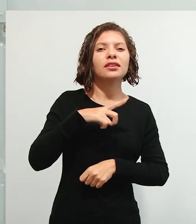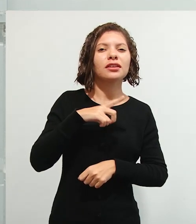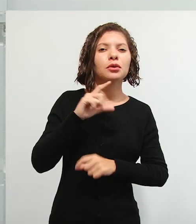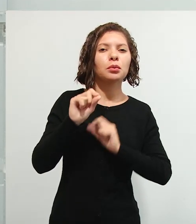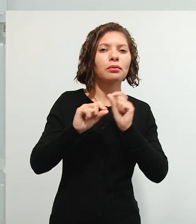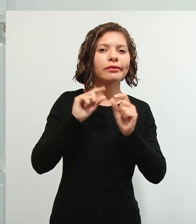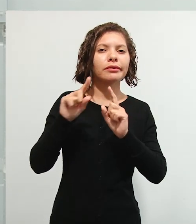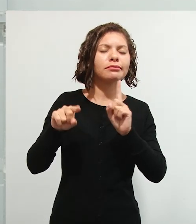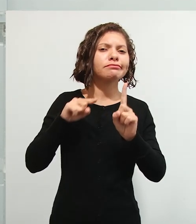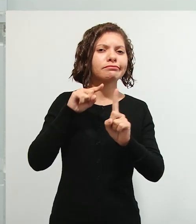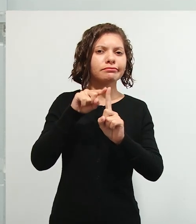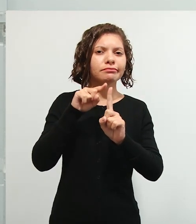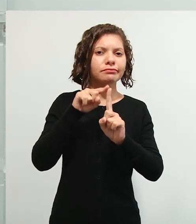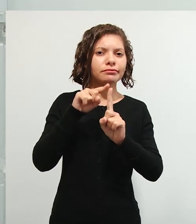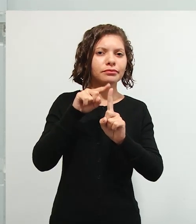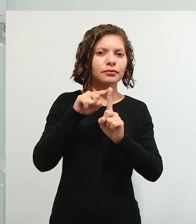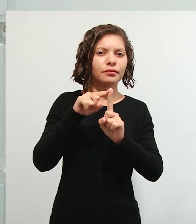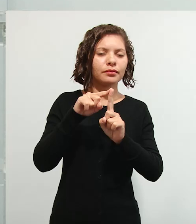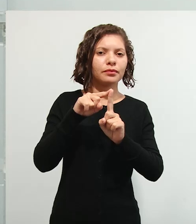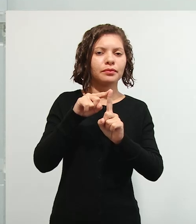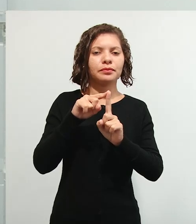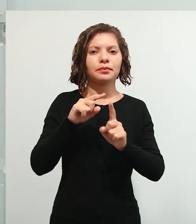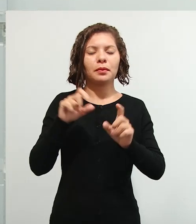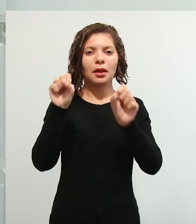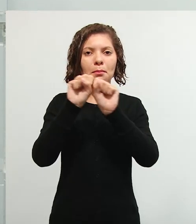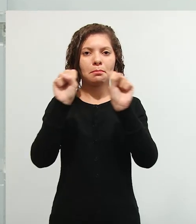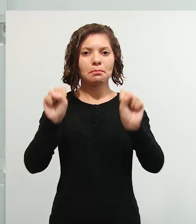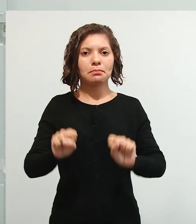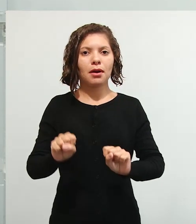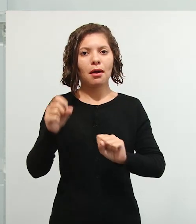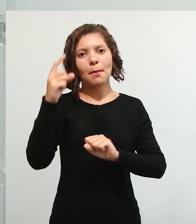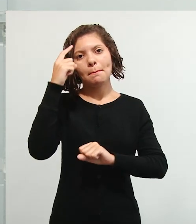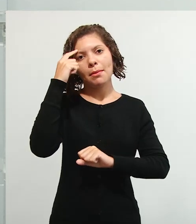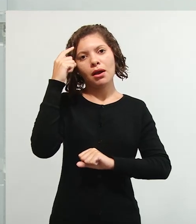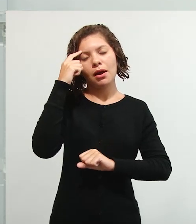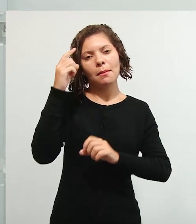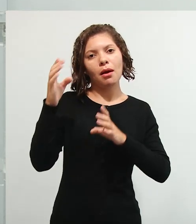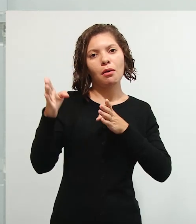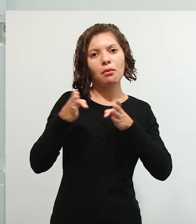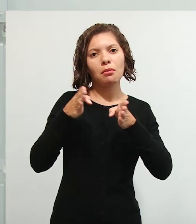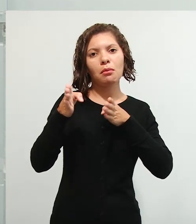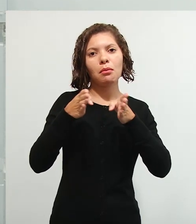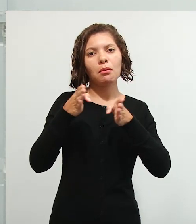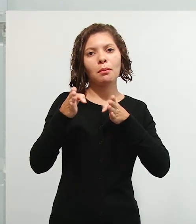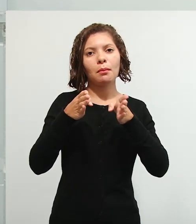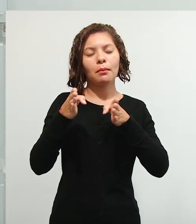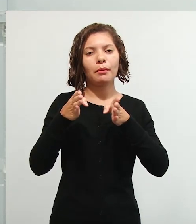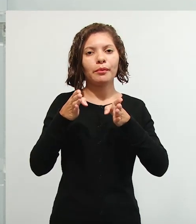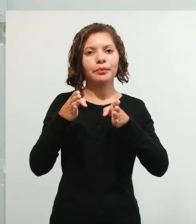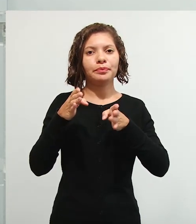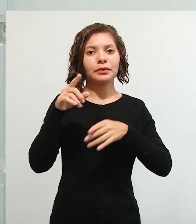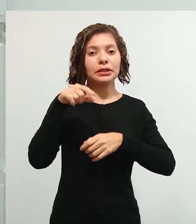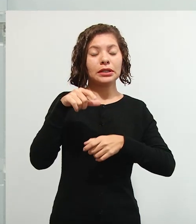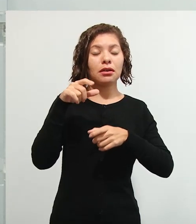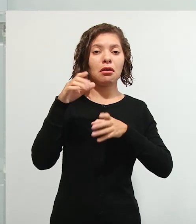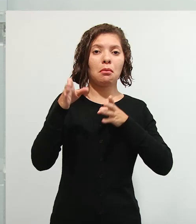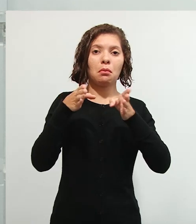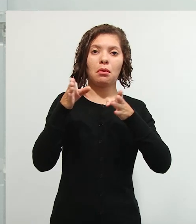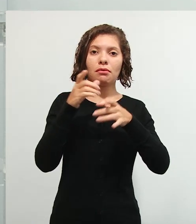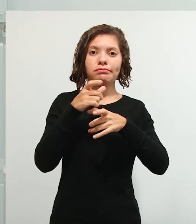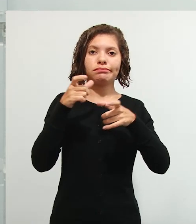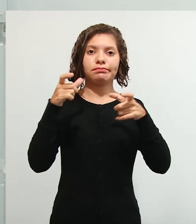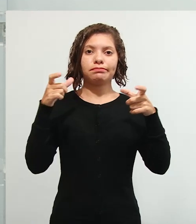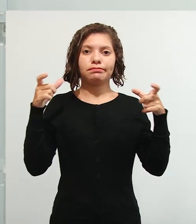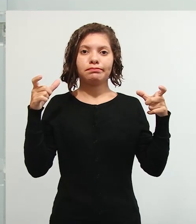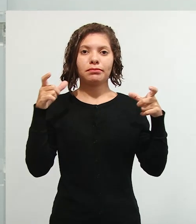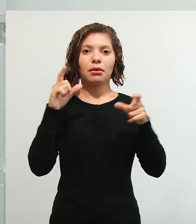assim, sintetizar o pensamento de uma época. E nessa época, o que está ganhando proporção são as